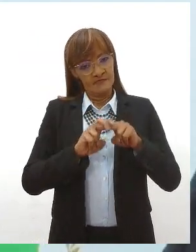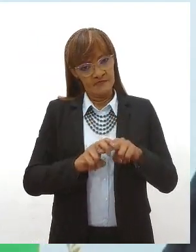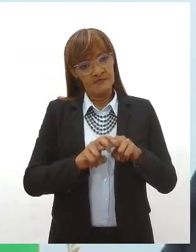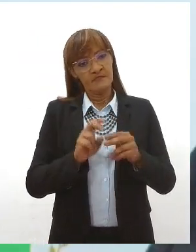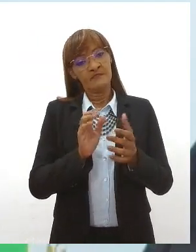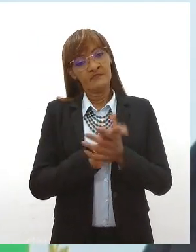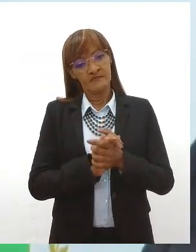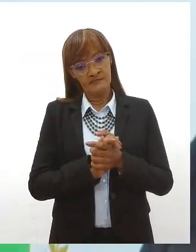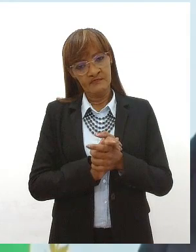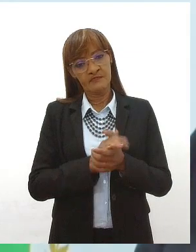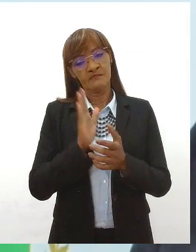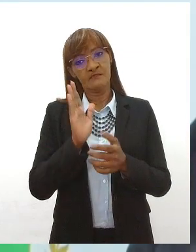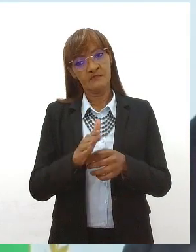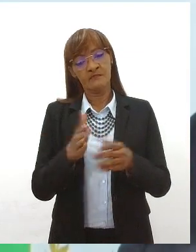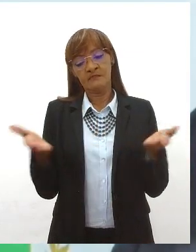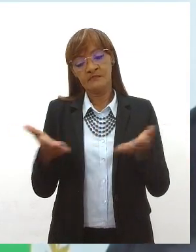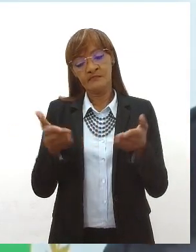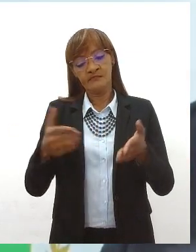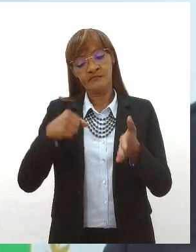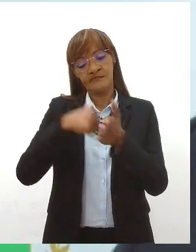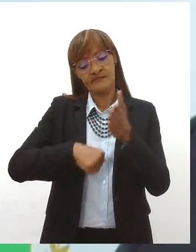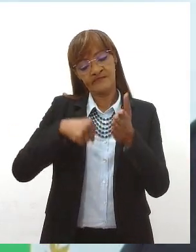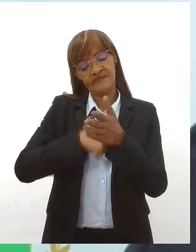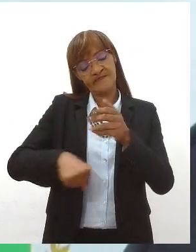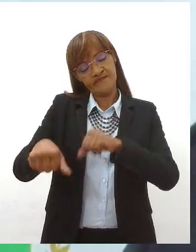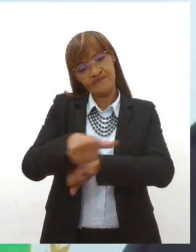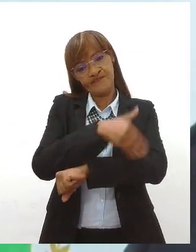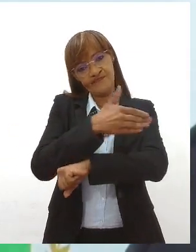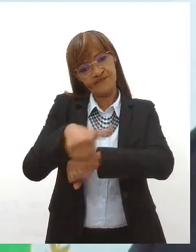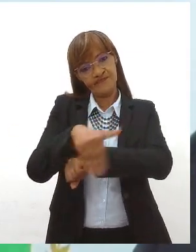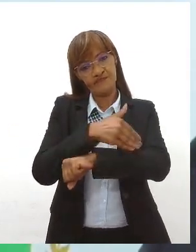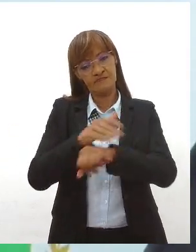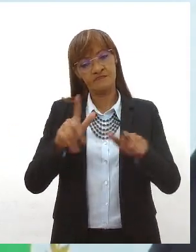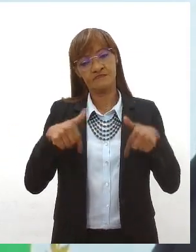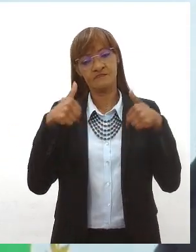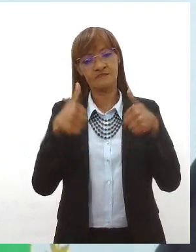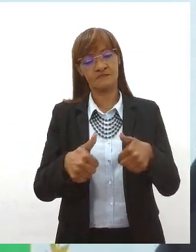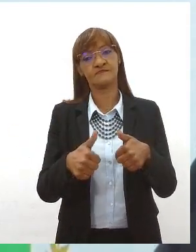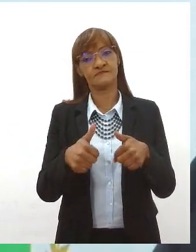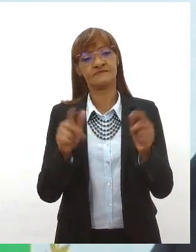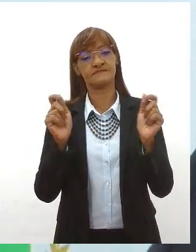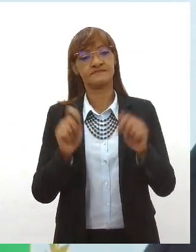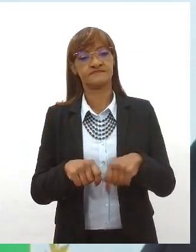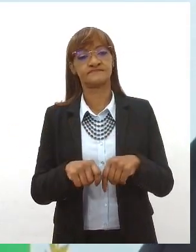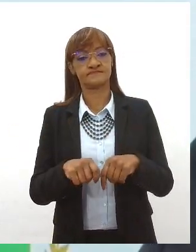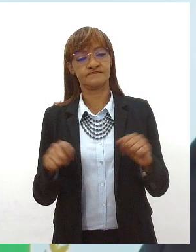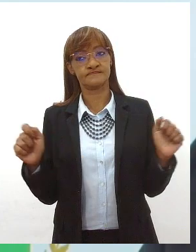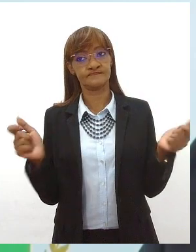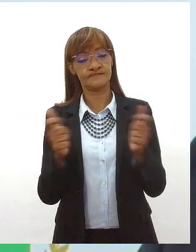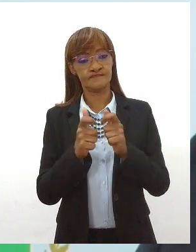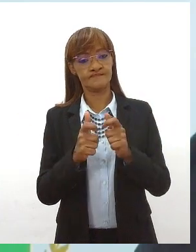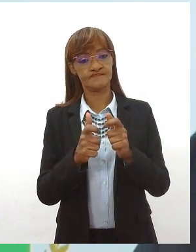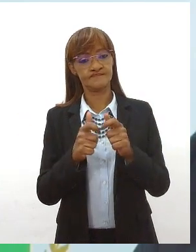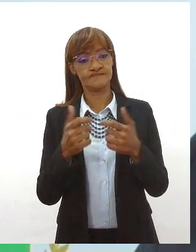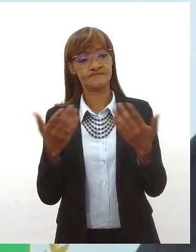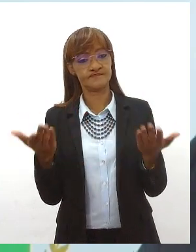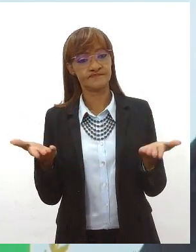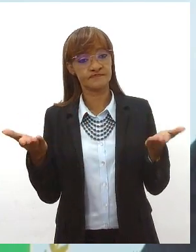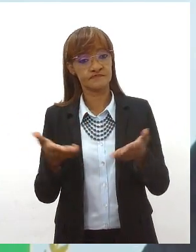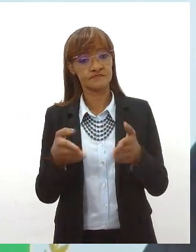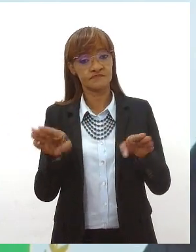né, reivindicando políticas públicas para diminuir tanto as desigualdades sociais, né, tanto as violências.